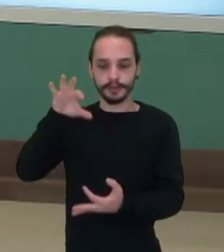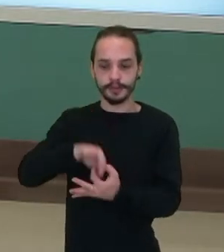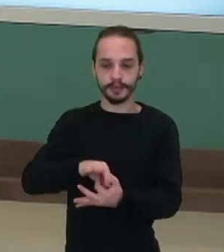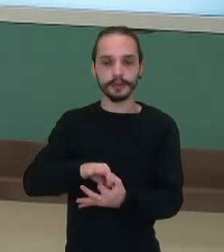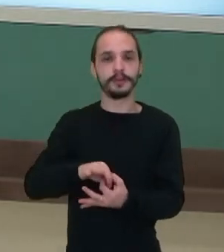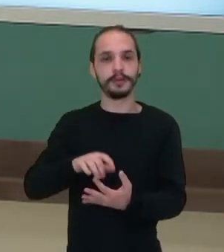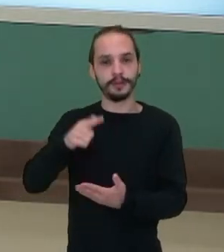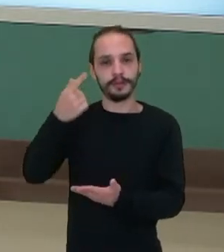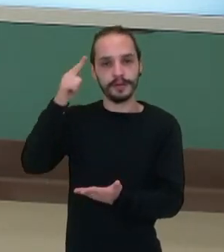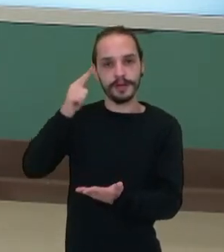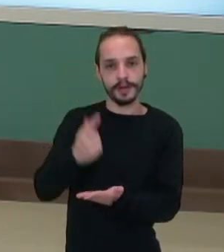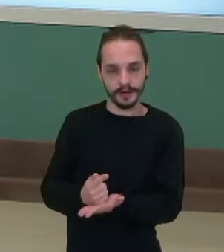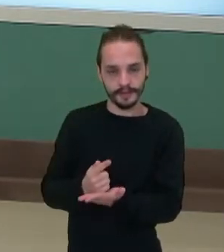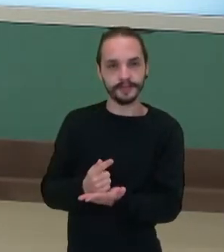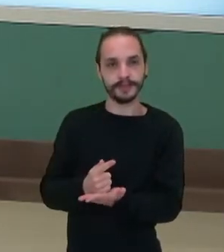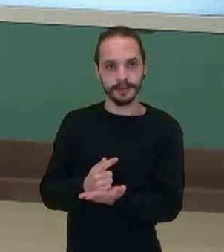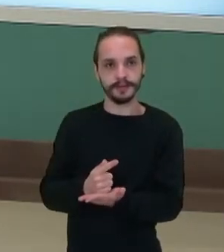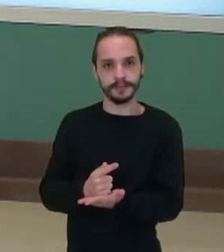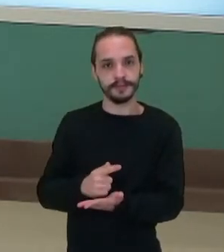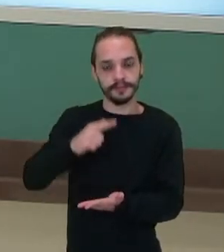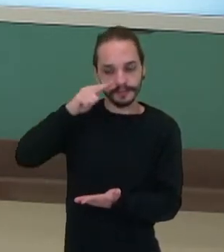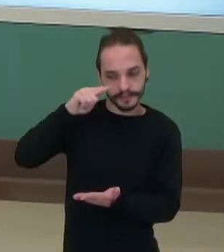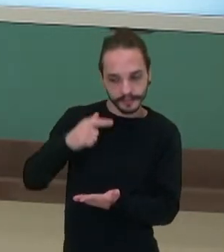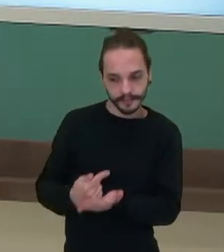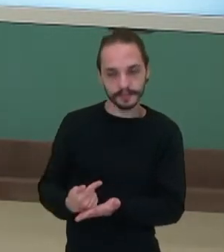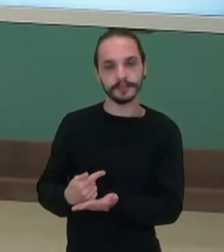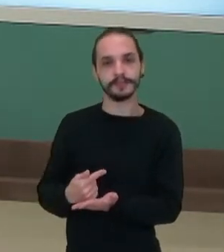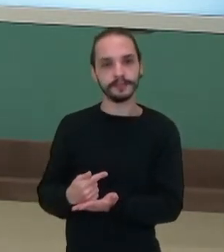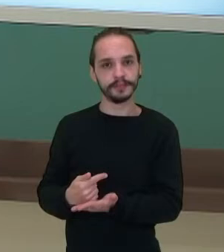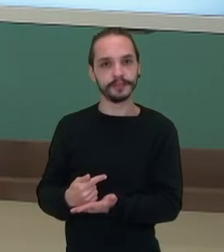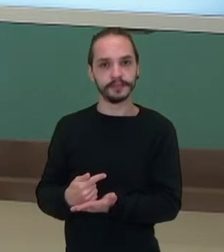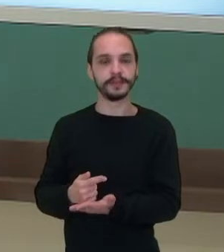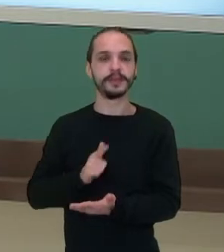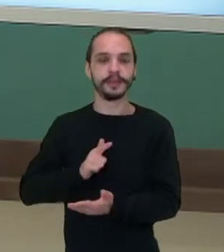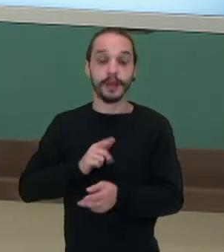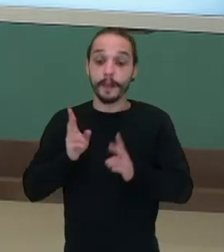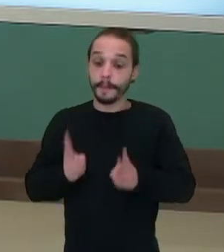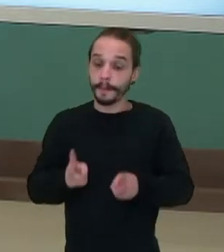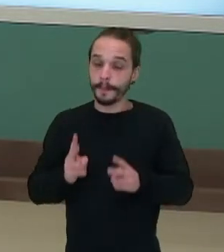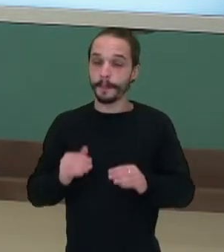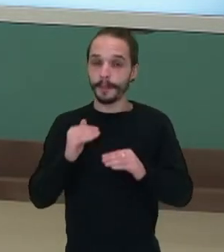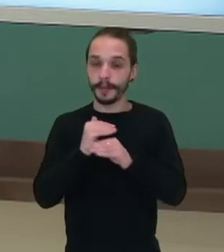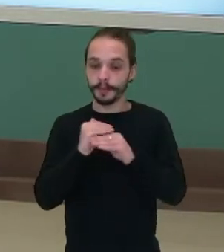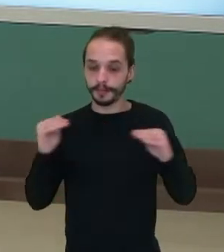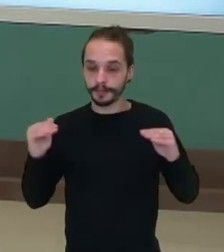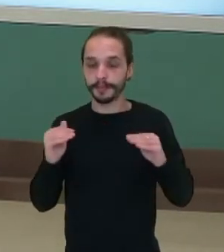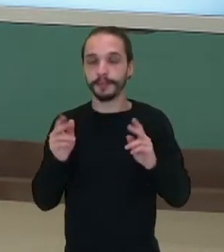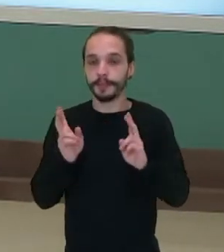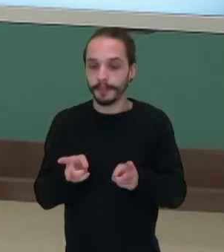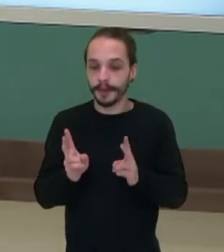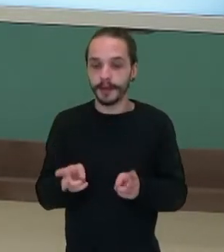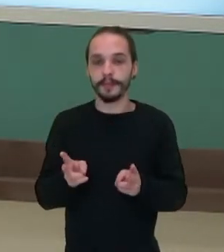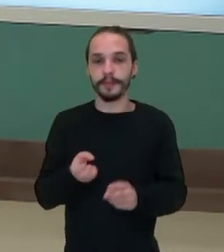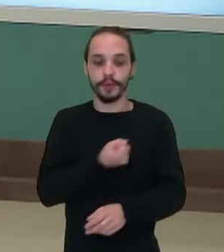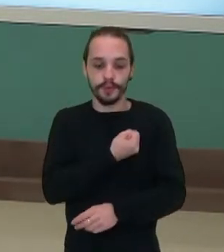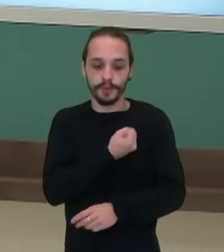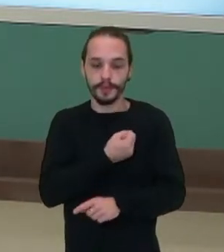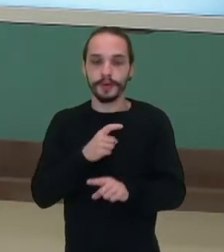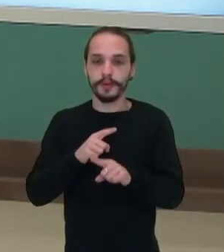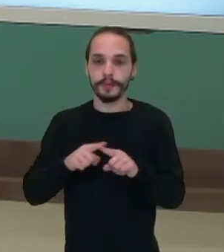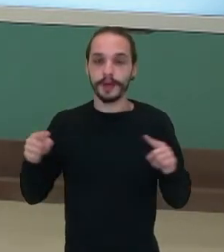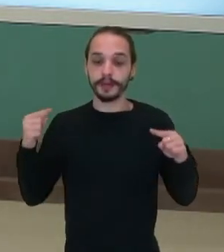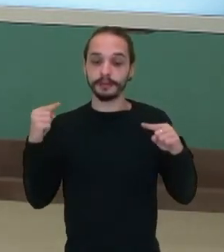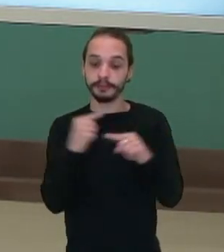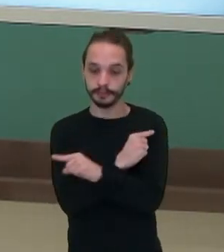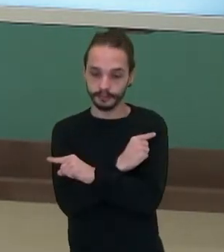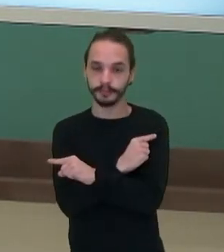ação gravitacional. E essas forças, como eu já disse aqui para vocês, ela tem o mesmo módulo, a mesma direção, mas sentidos opostos. Ou